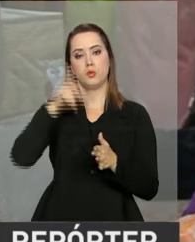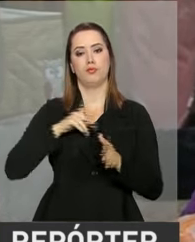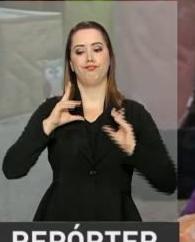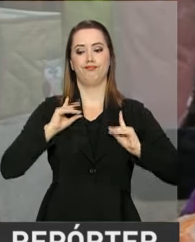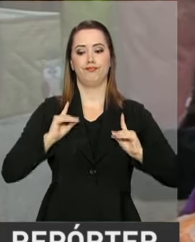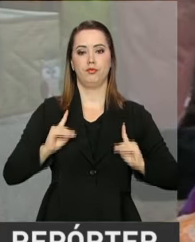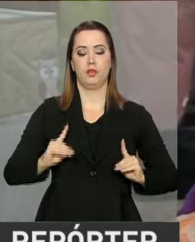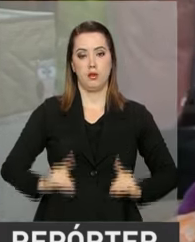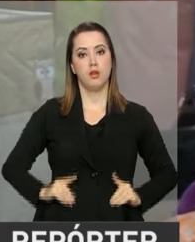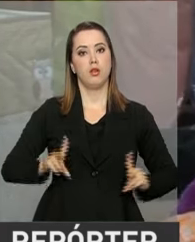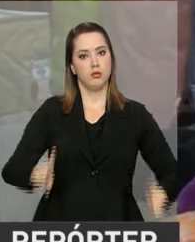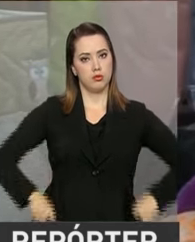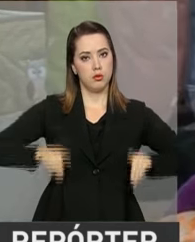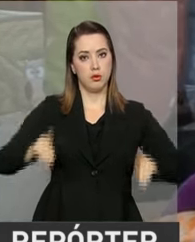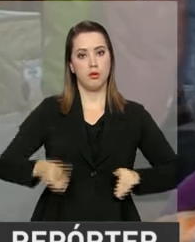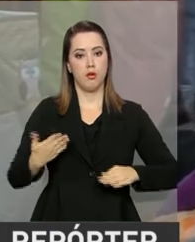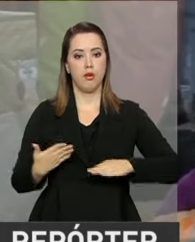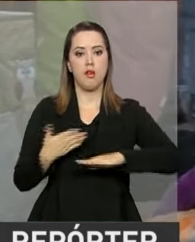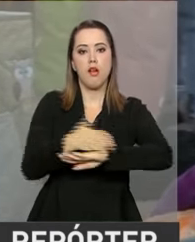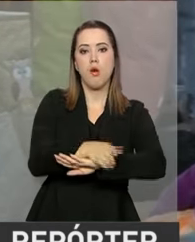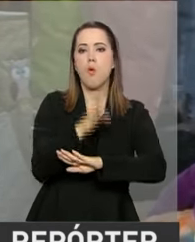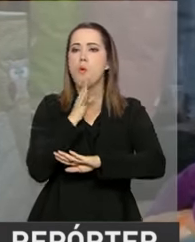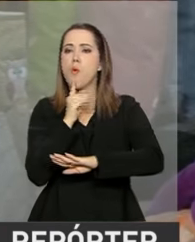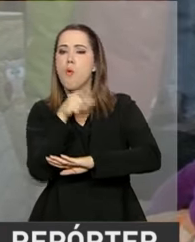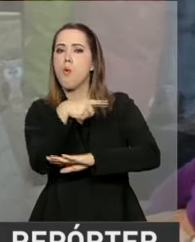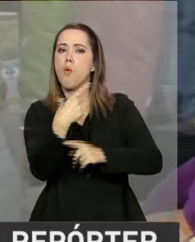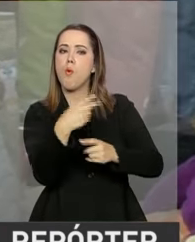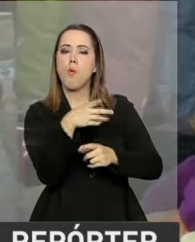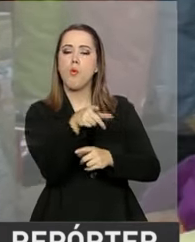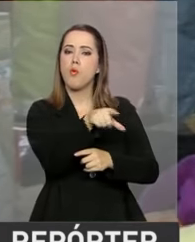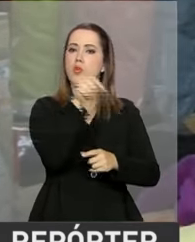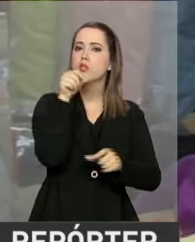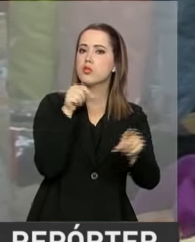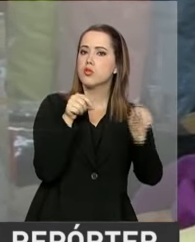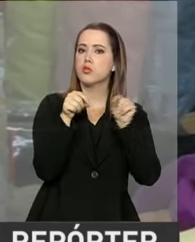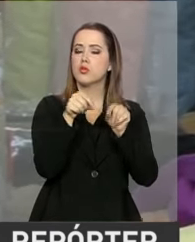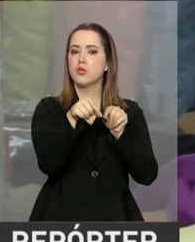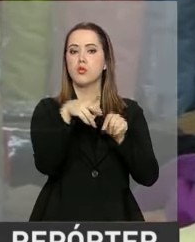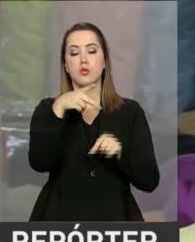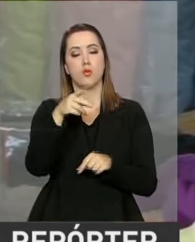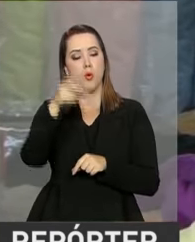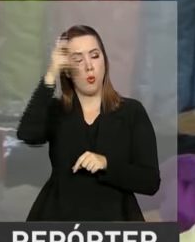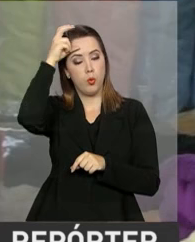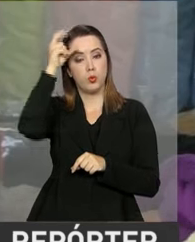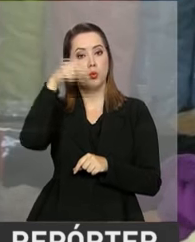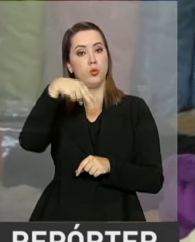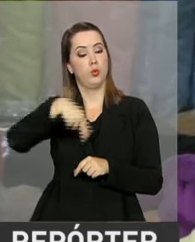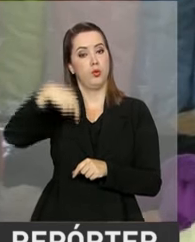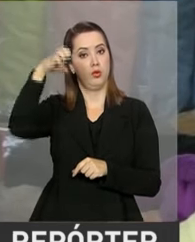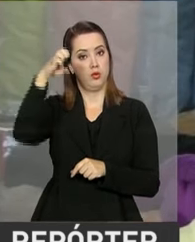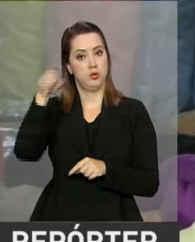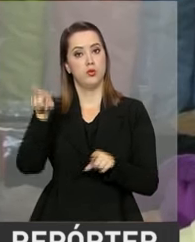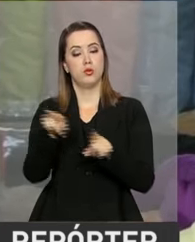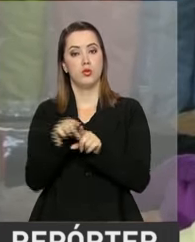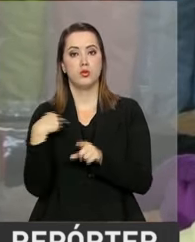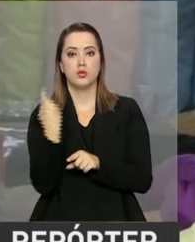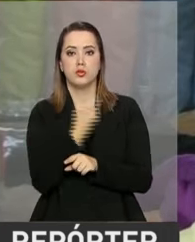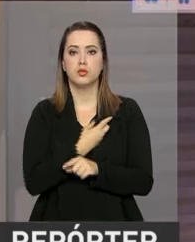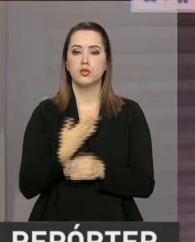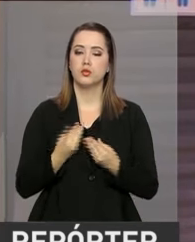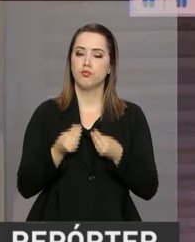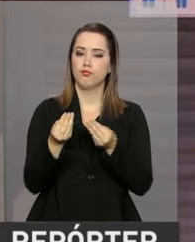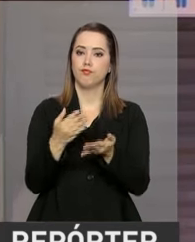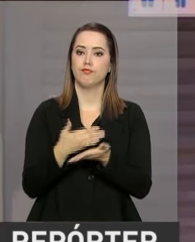deficiência, de estar acessando o interior da loja, conhecendo o restante das mercadorias, um pouco da cultura nordestina que a gente passa aqui